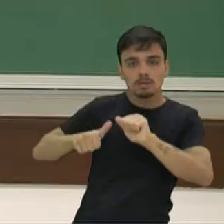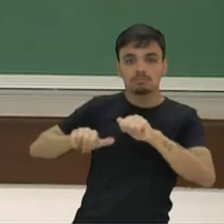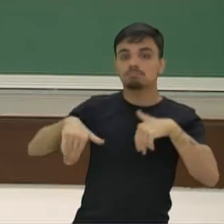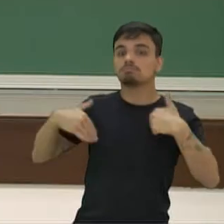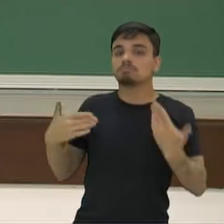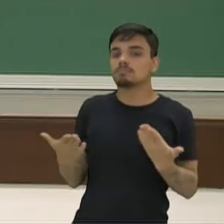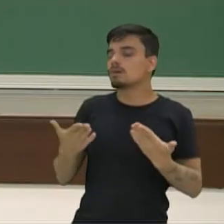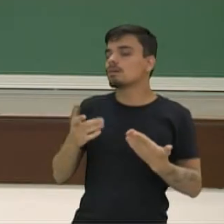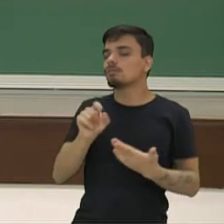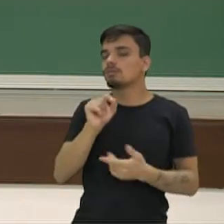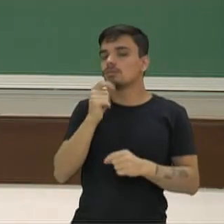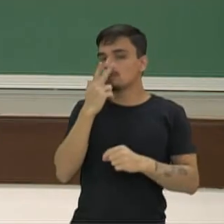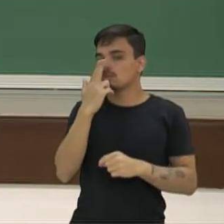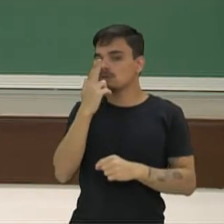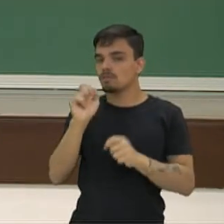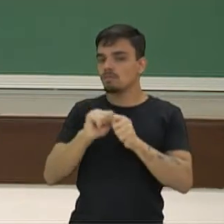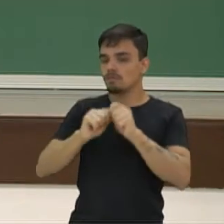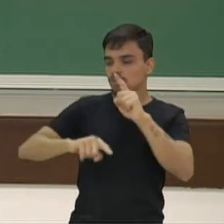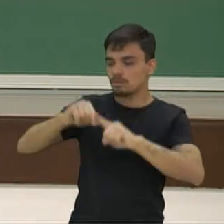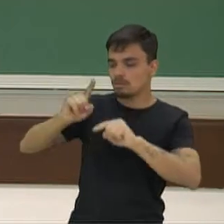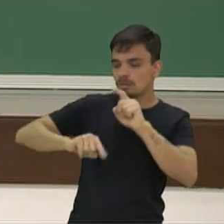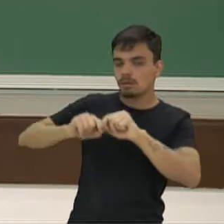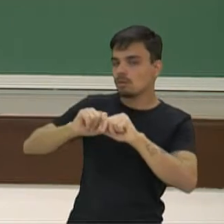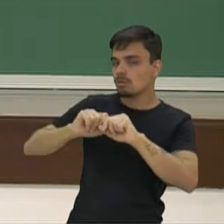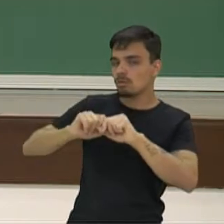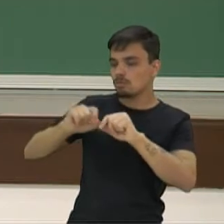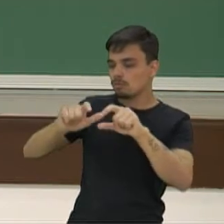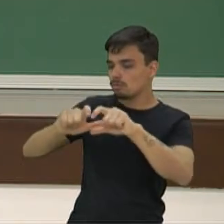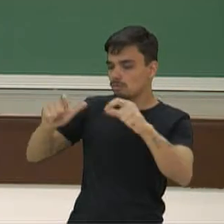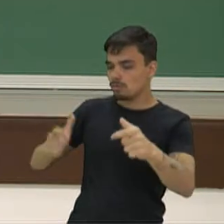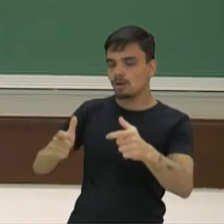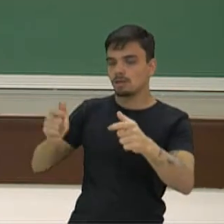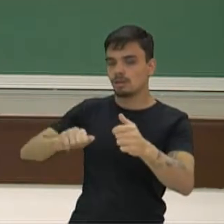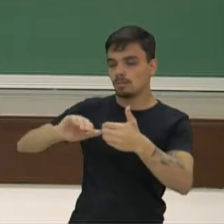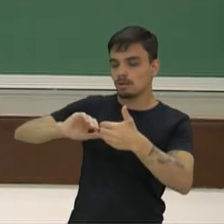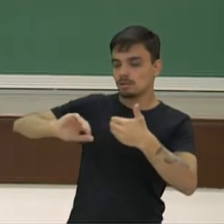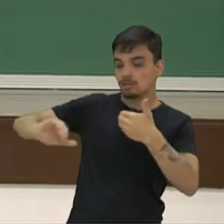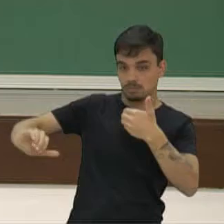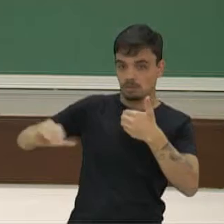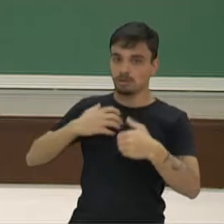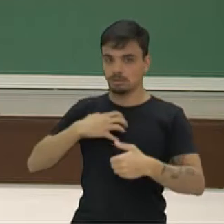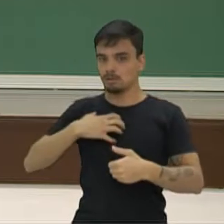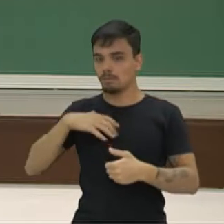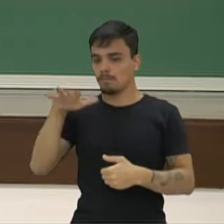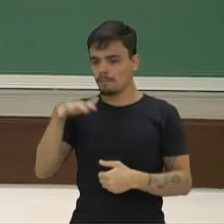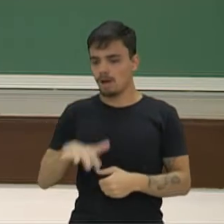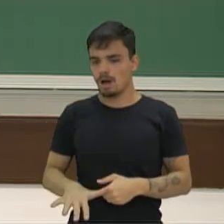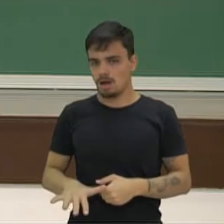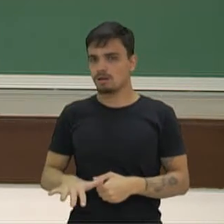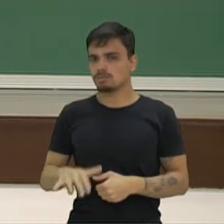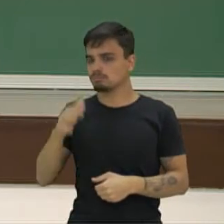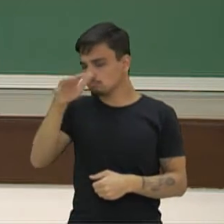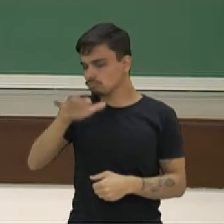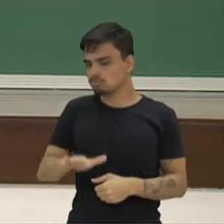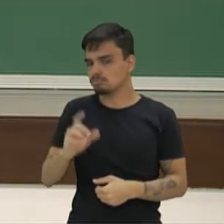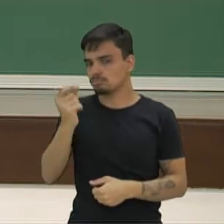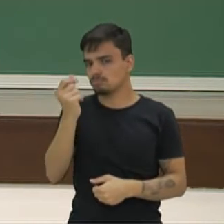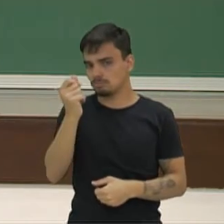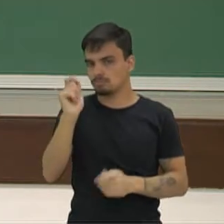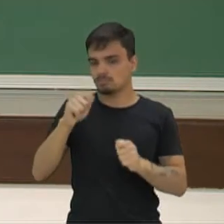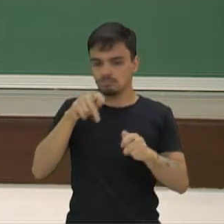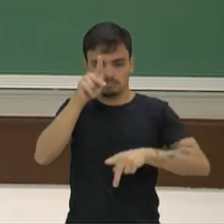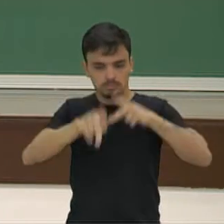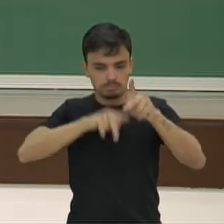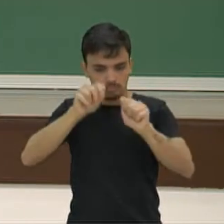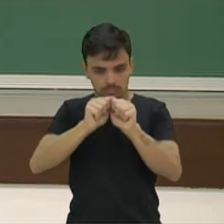você desenvolver um aparelho que separe de maneira barata, porque a bronca é essa, né? Que possa